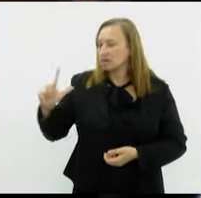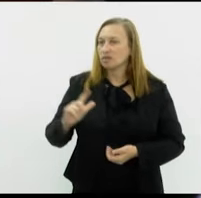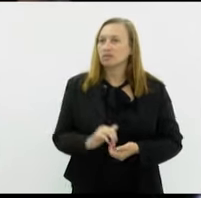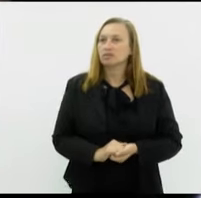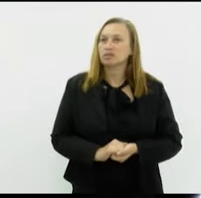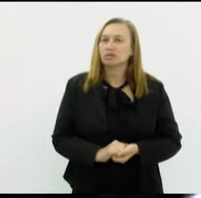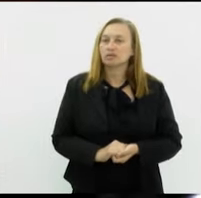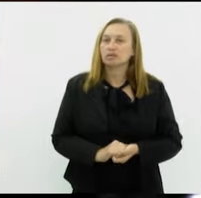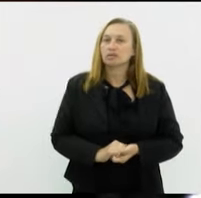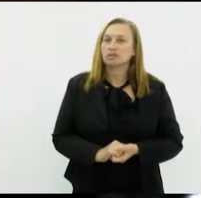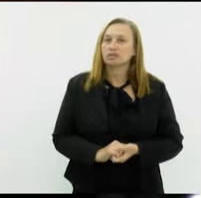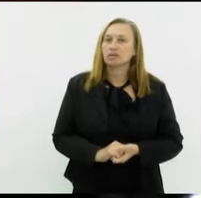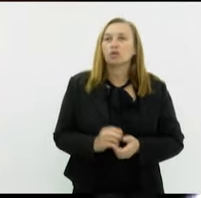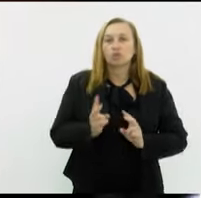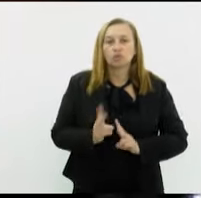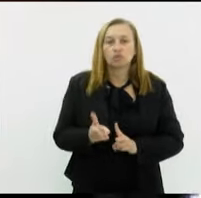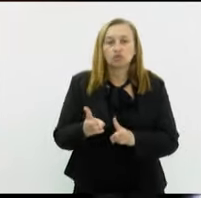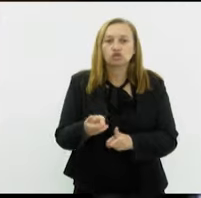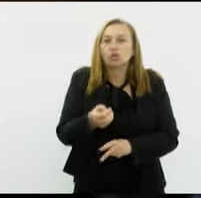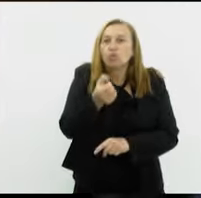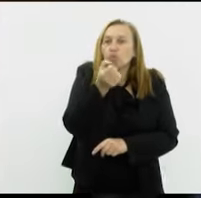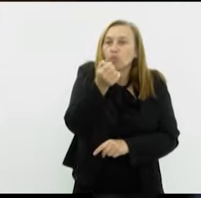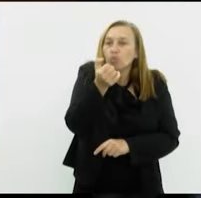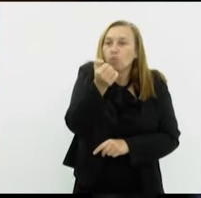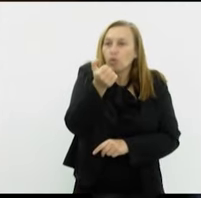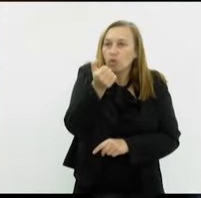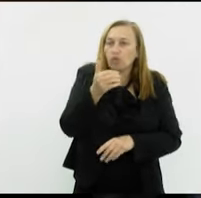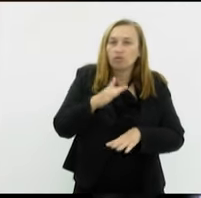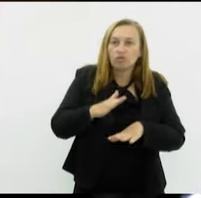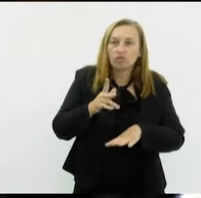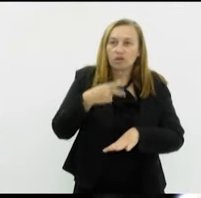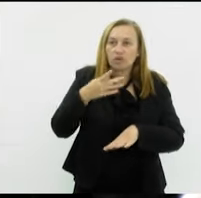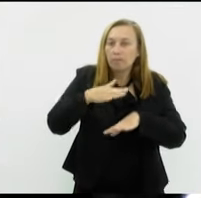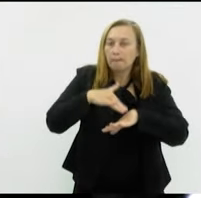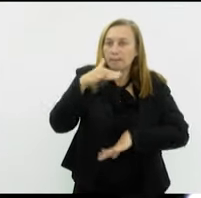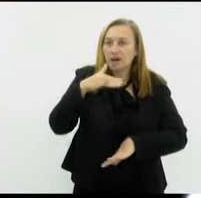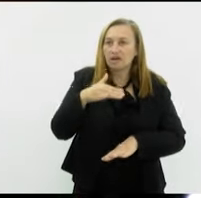ele continuou um pouco explicitando mais